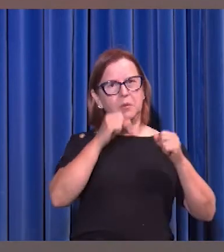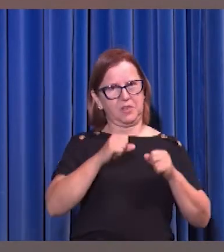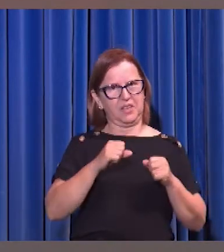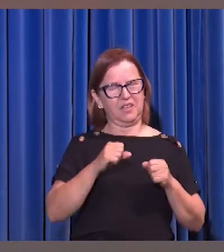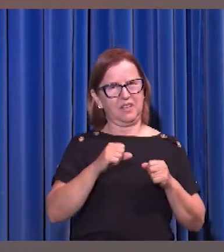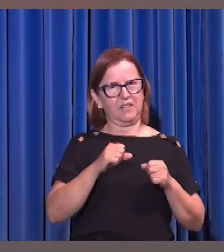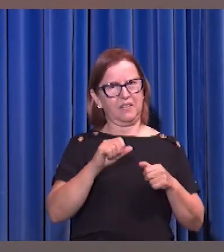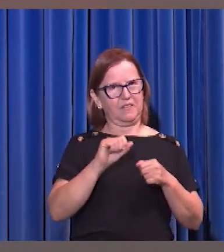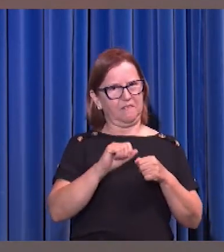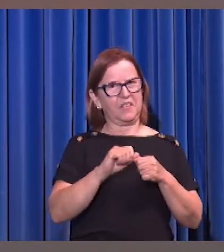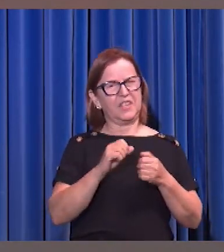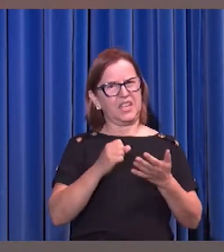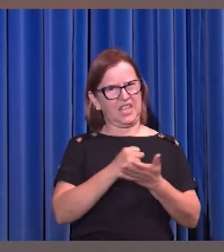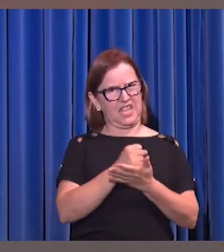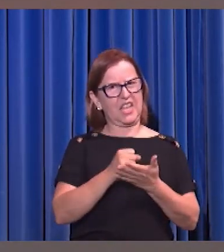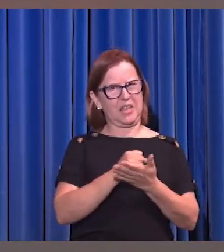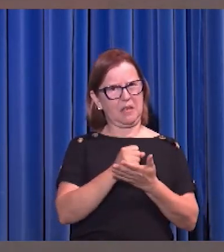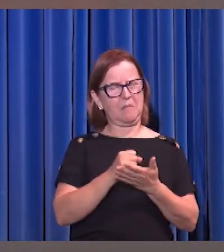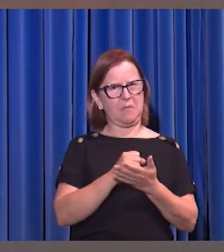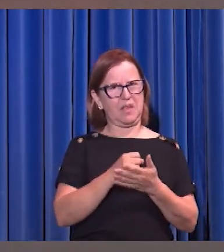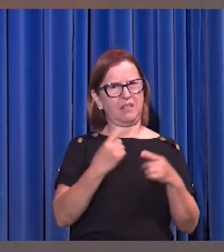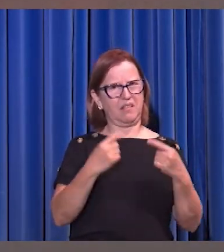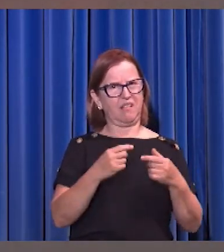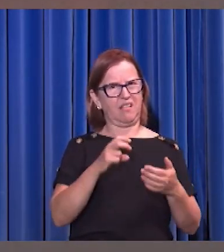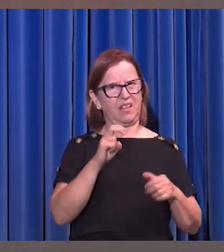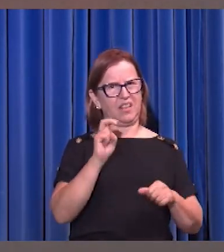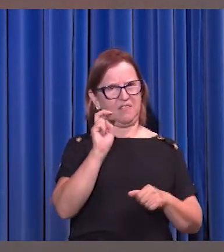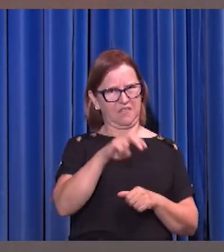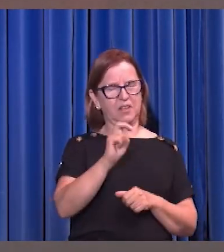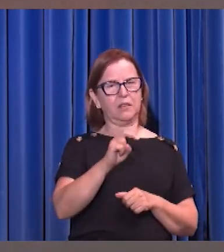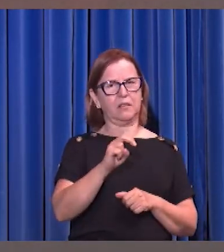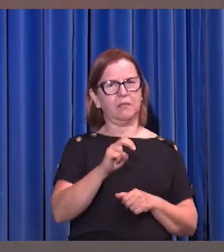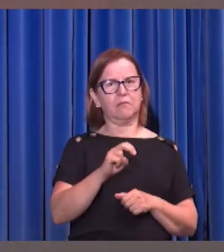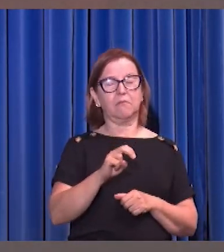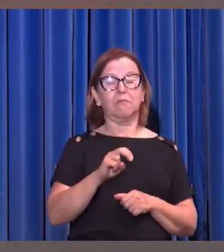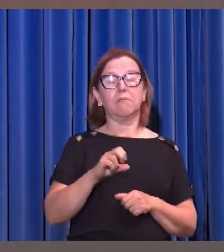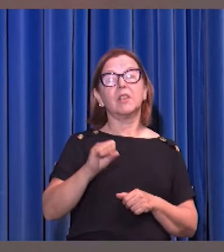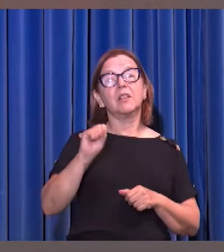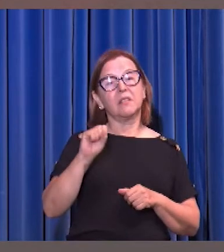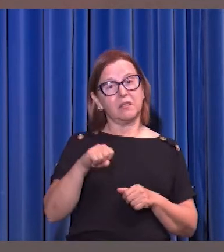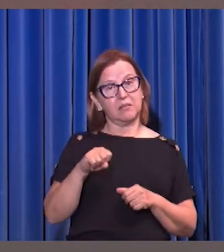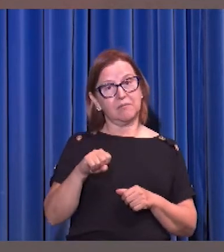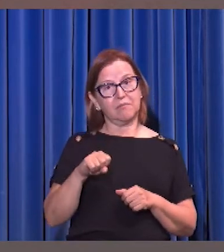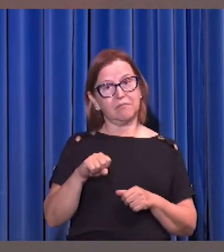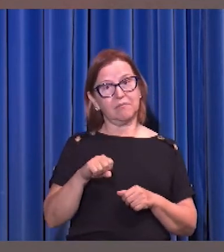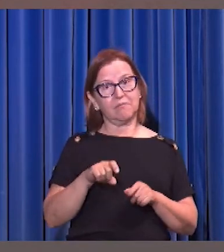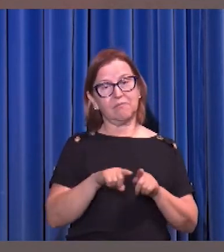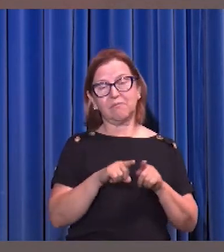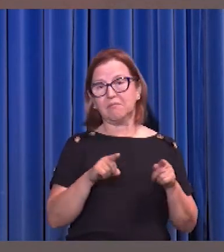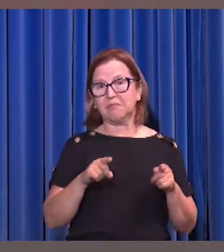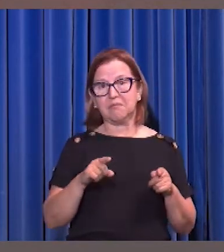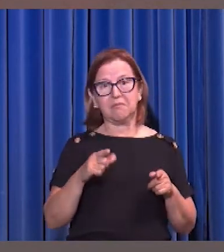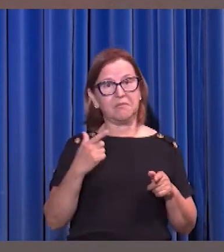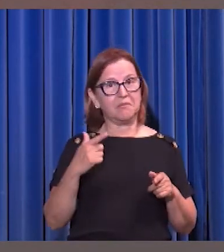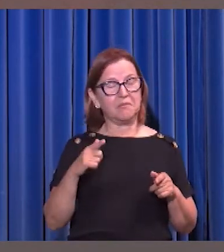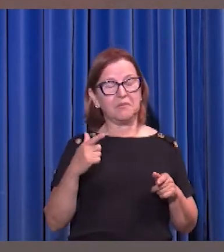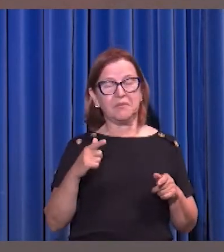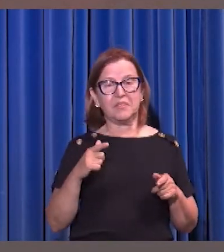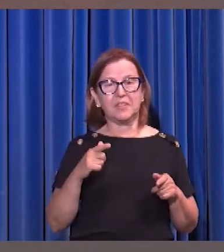para combater o veneno. Certo ou errado? Poderiam. Só que não há nenhum lugar no